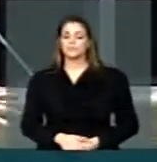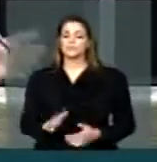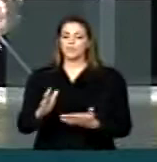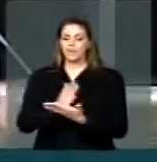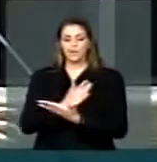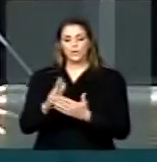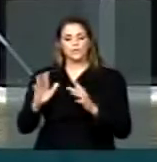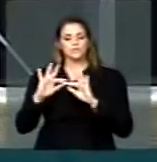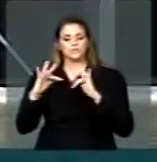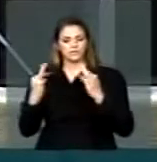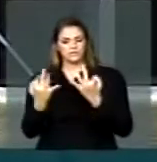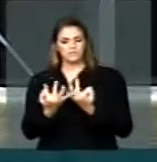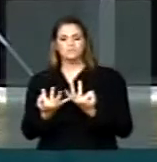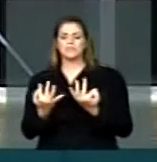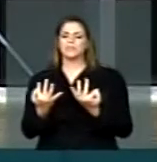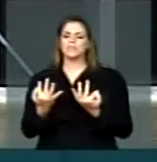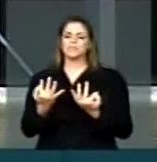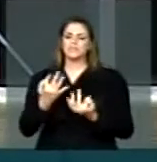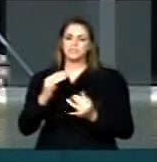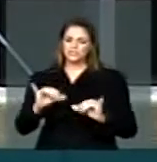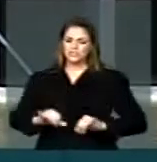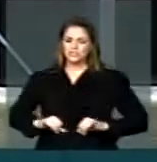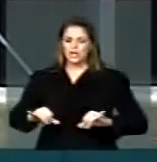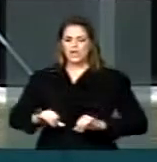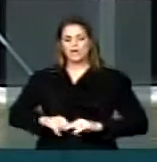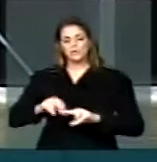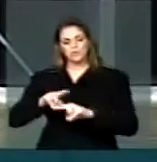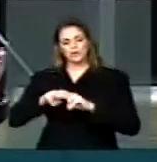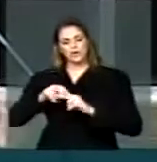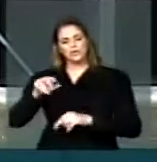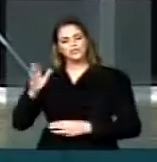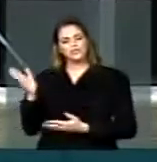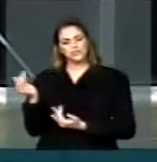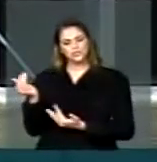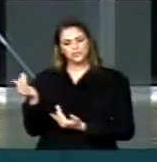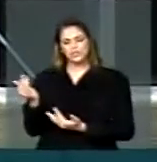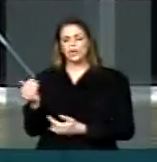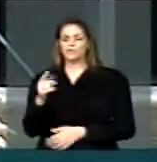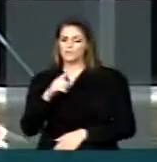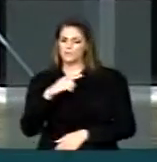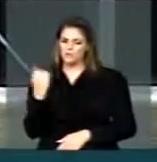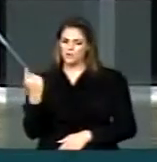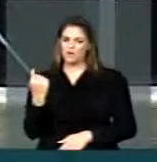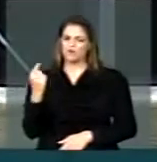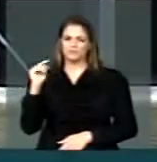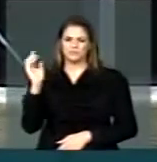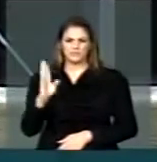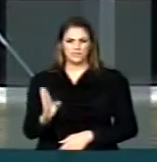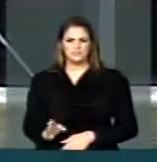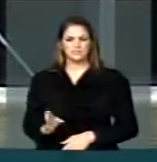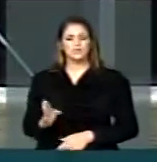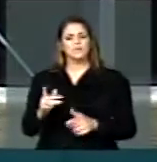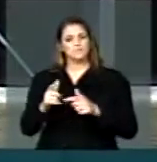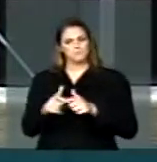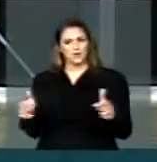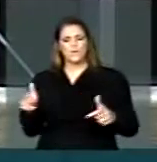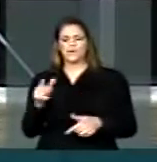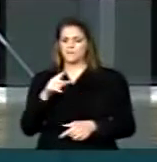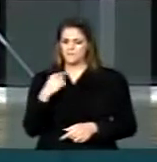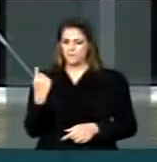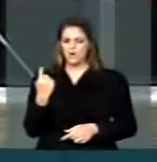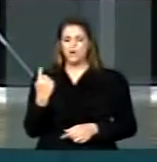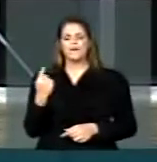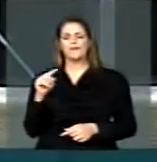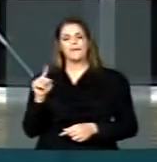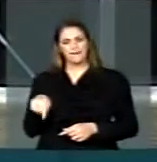famílias perderem jovens no Brasil. Porque, senhores e senhoras, a maioria dos que morrem são jovens no Brasil. No